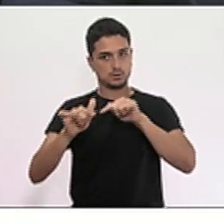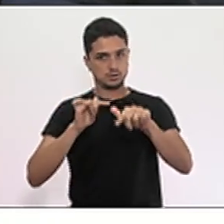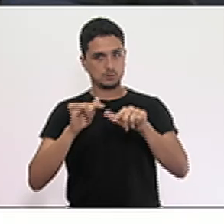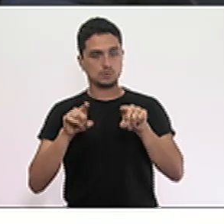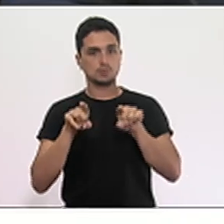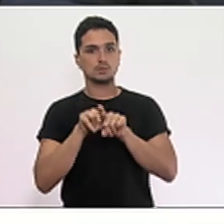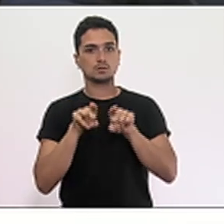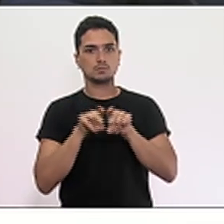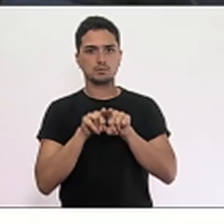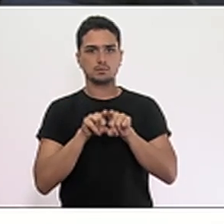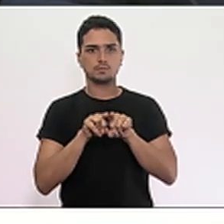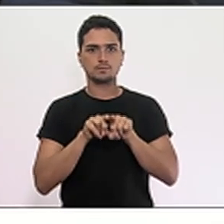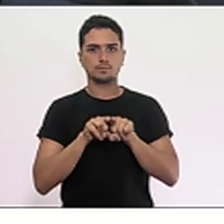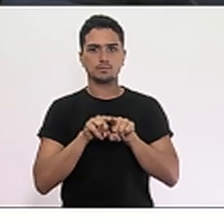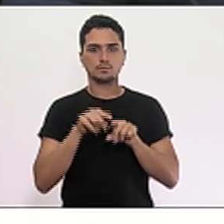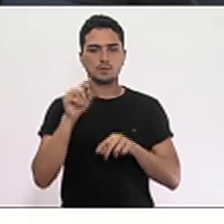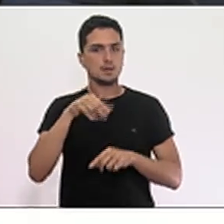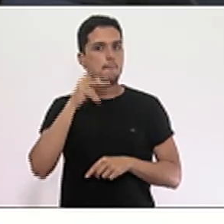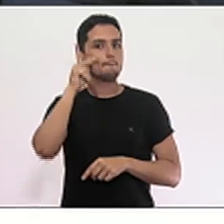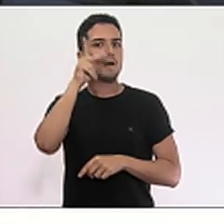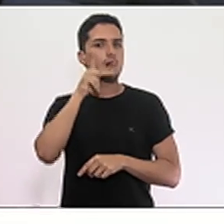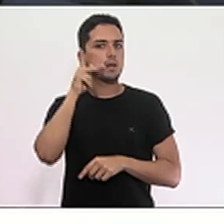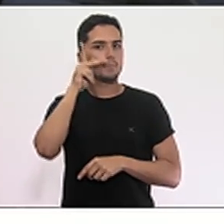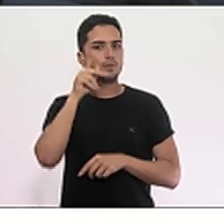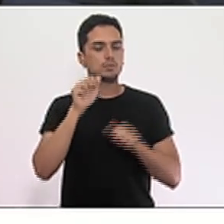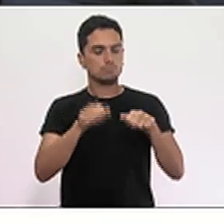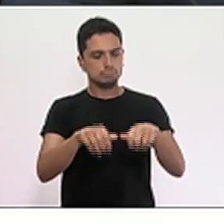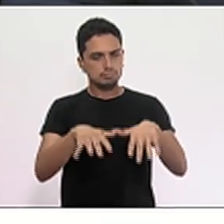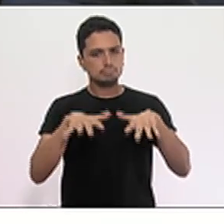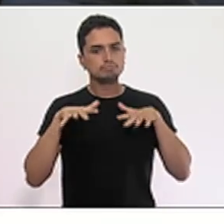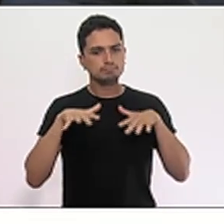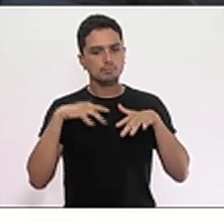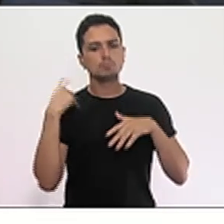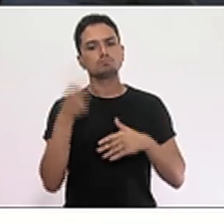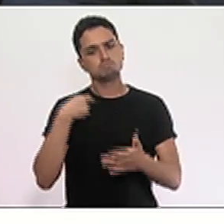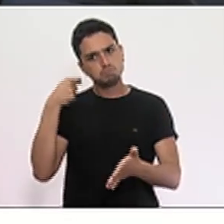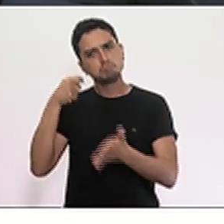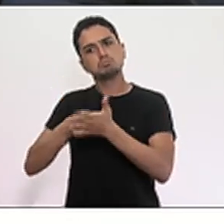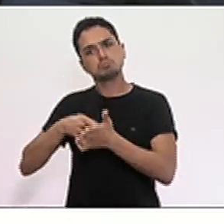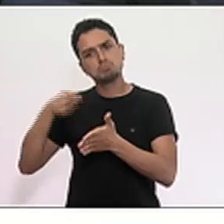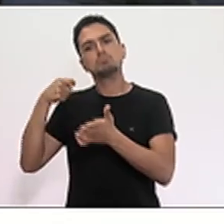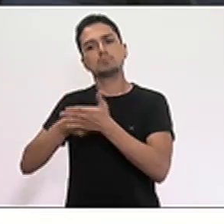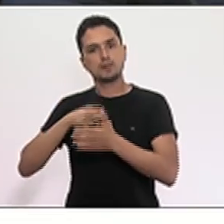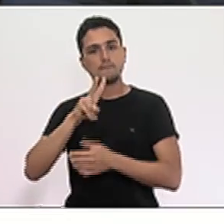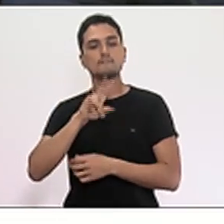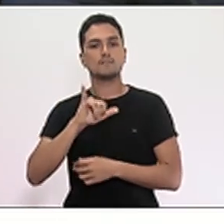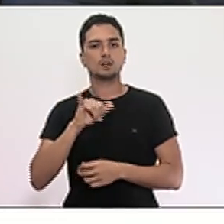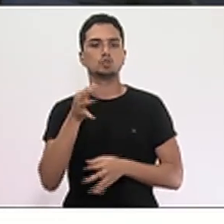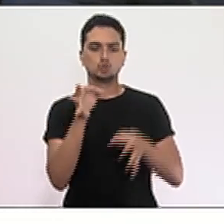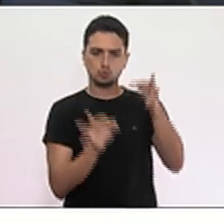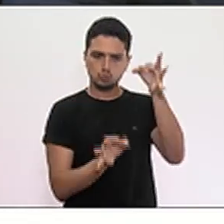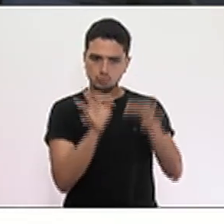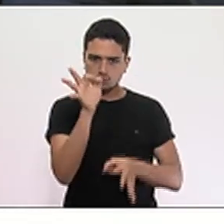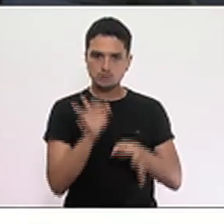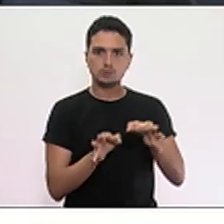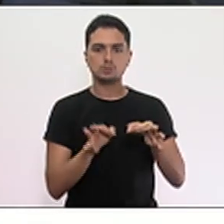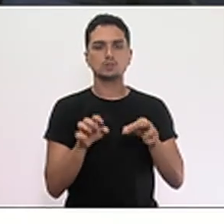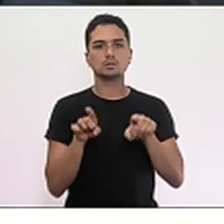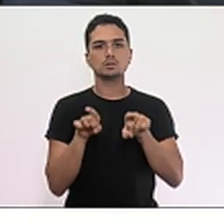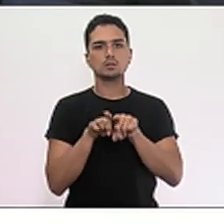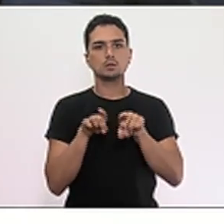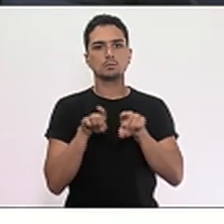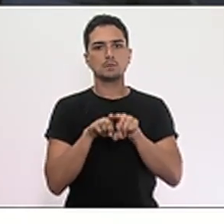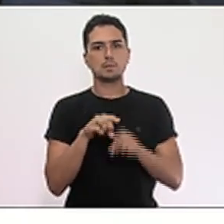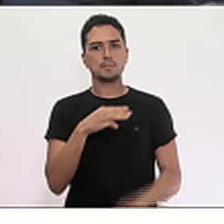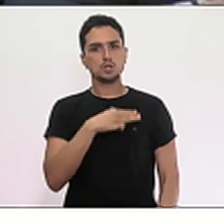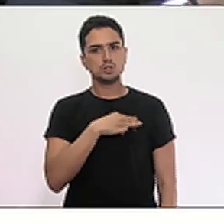resistir, nós estamos entrando com representação na Justiça, no Ministério Público do Trabalho